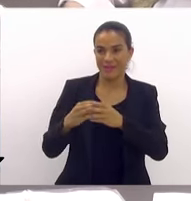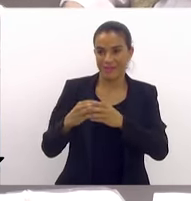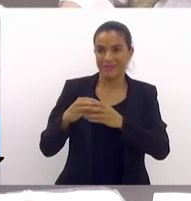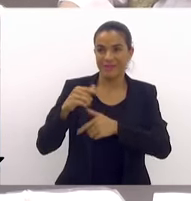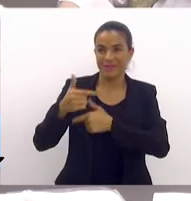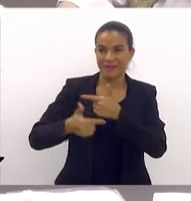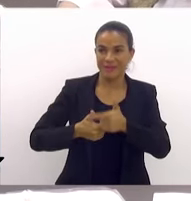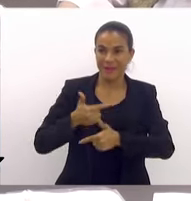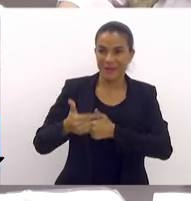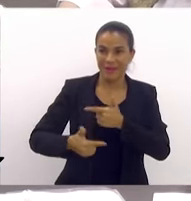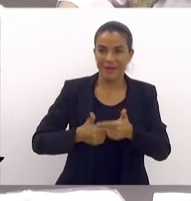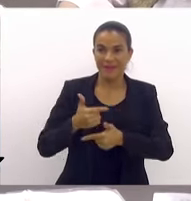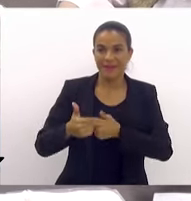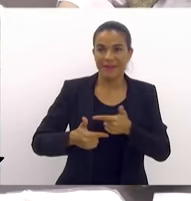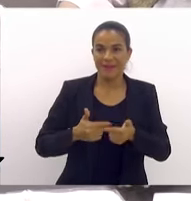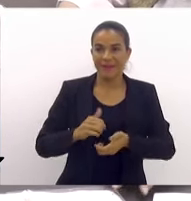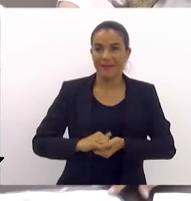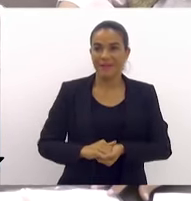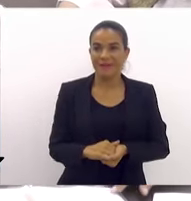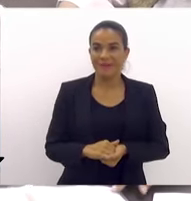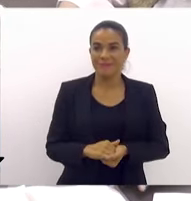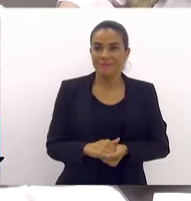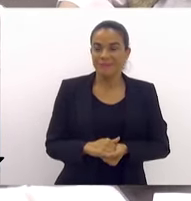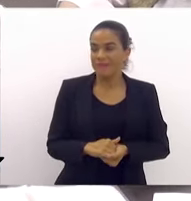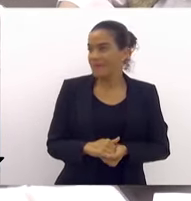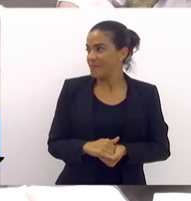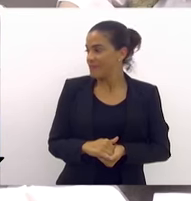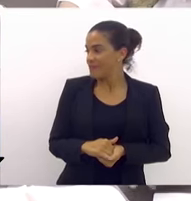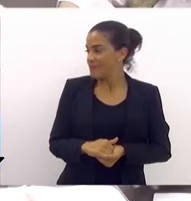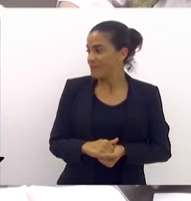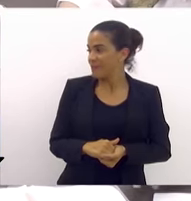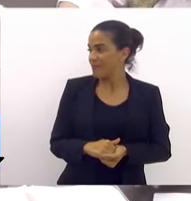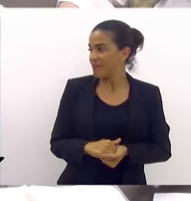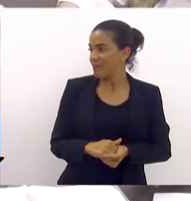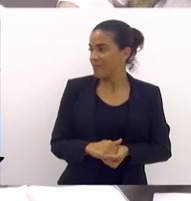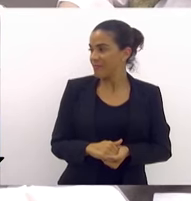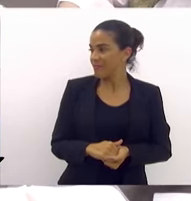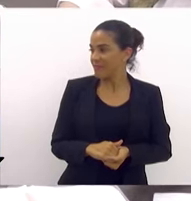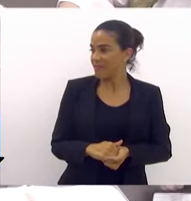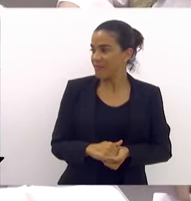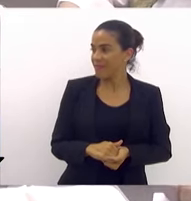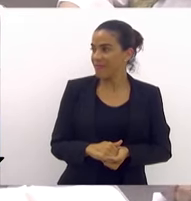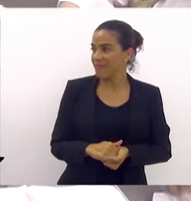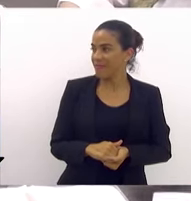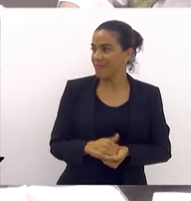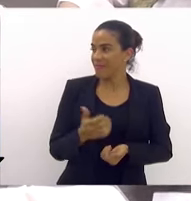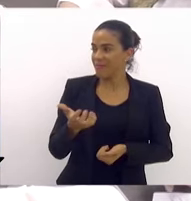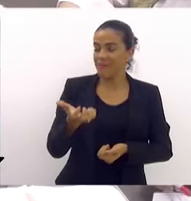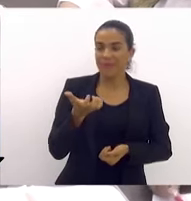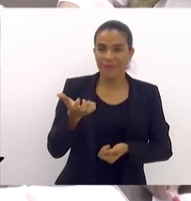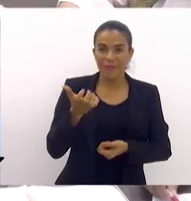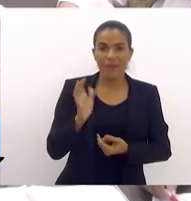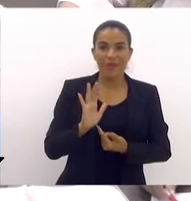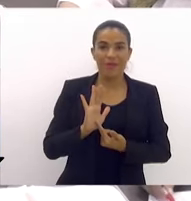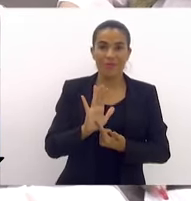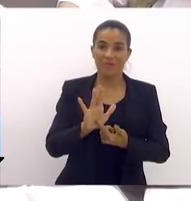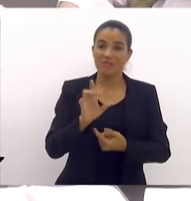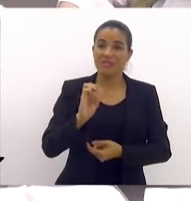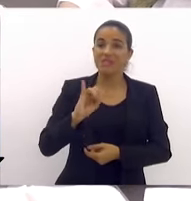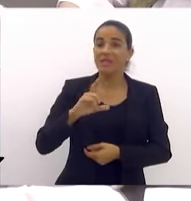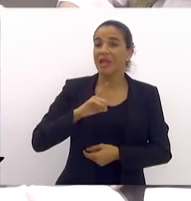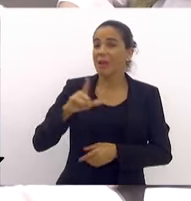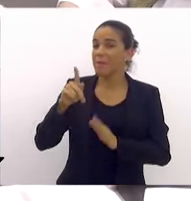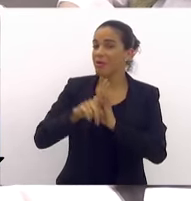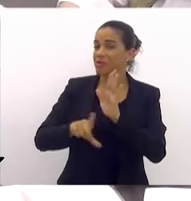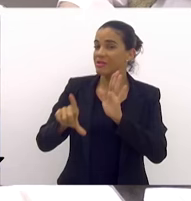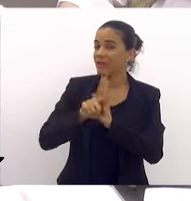frente. Então, liberar aqui de forma rápida, a gente aprovar os projetos. Eu queria aqui registrar que ele só aparece aqui quando tem projeto